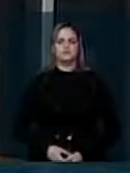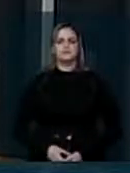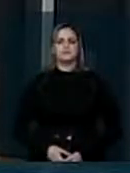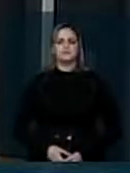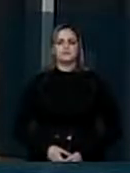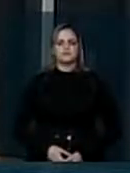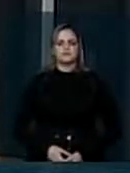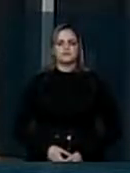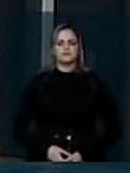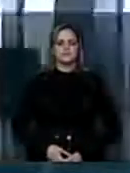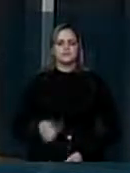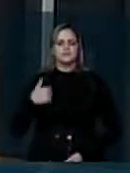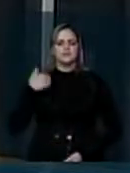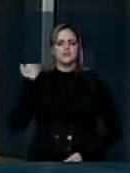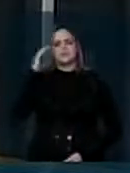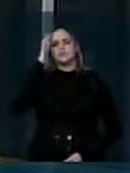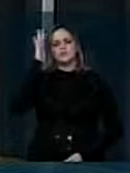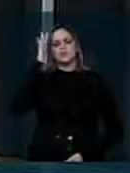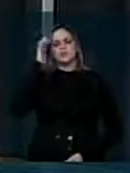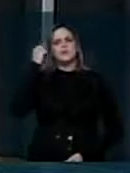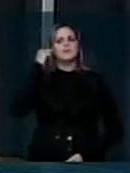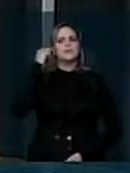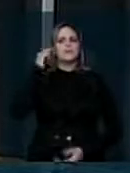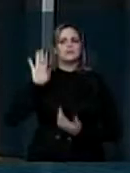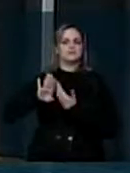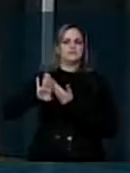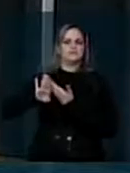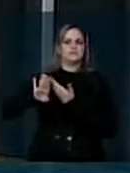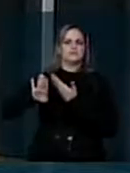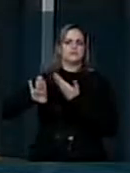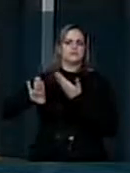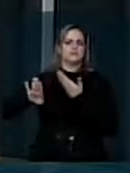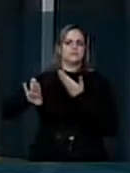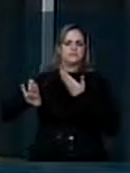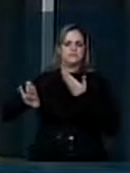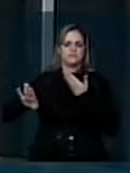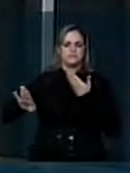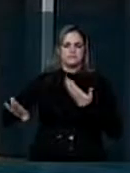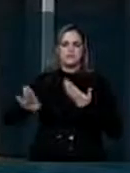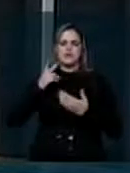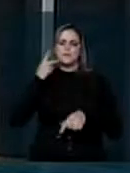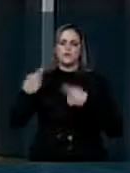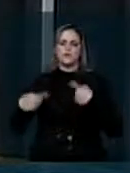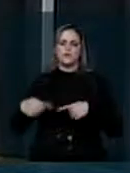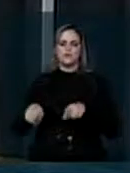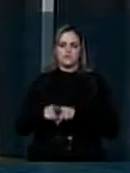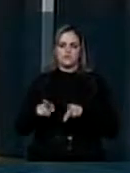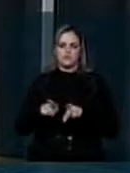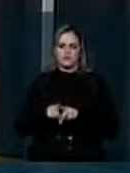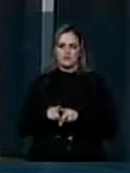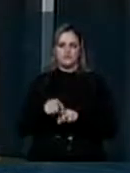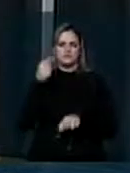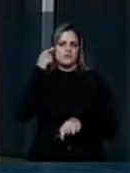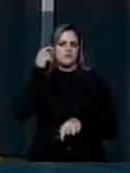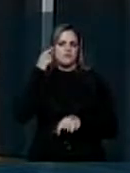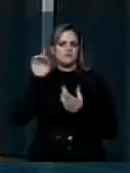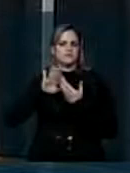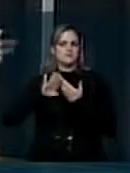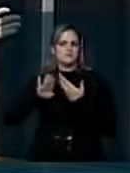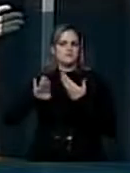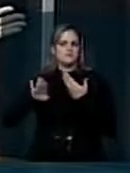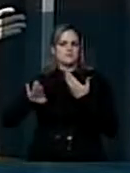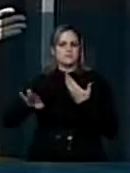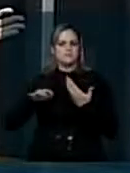e, evidentemente, me afastando das atividades de militante partidário, iria